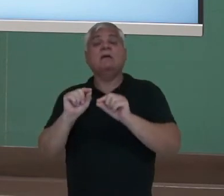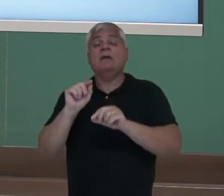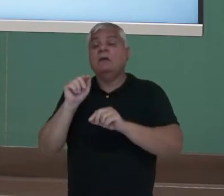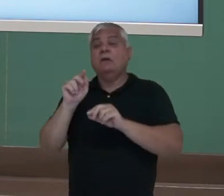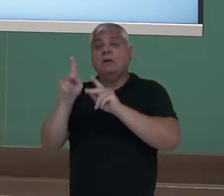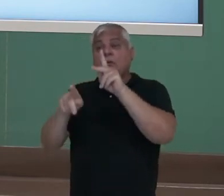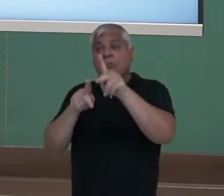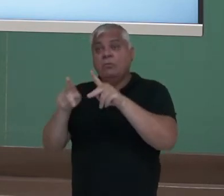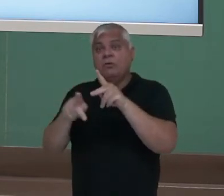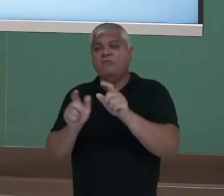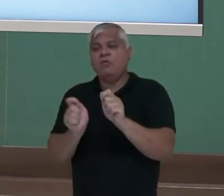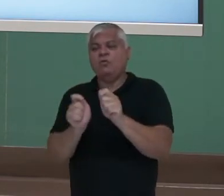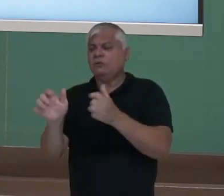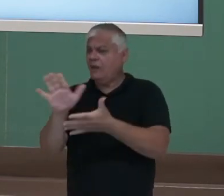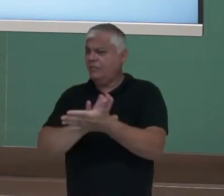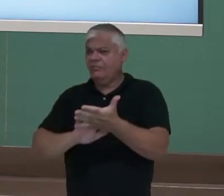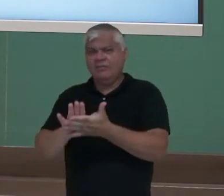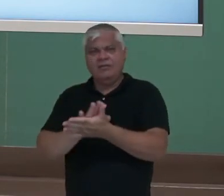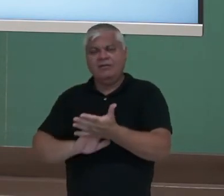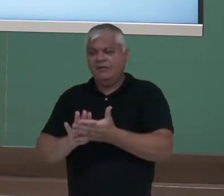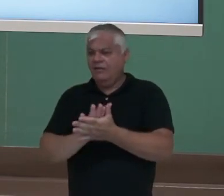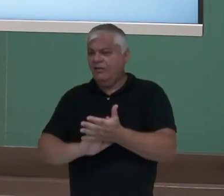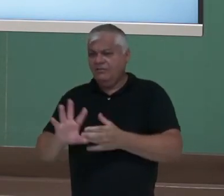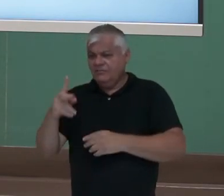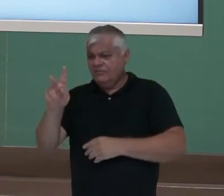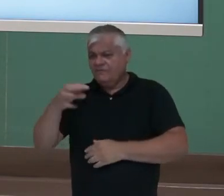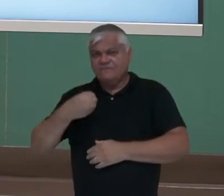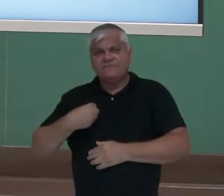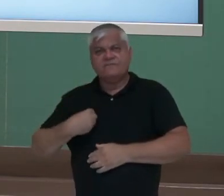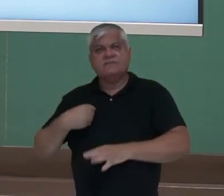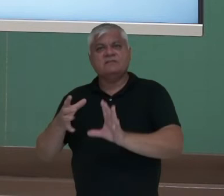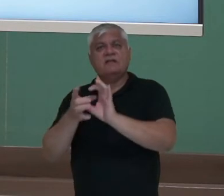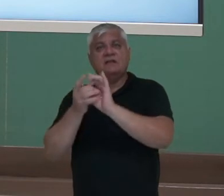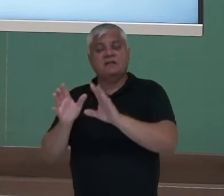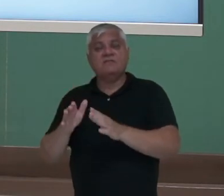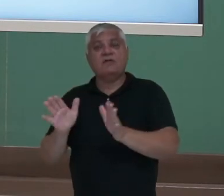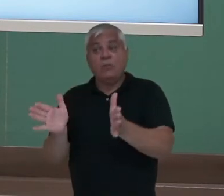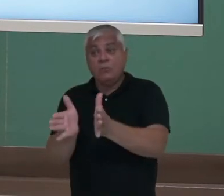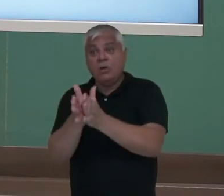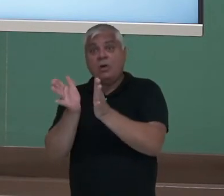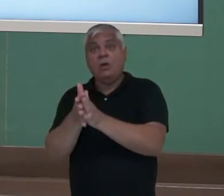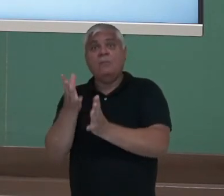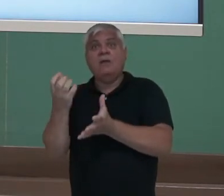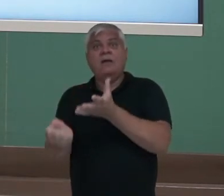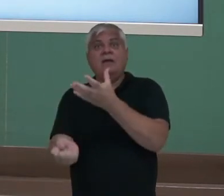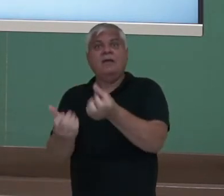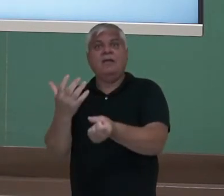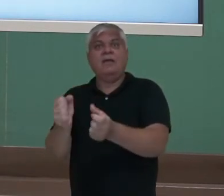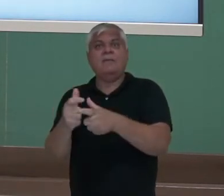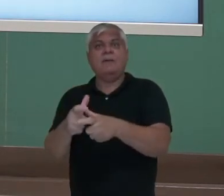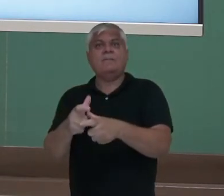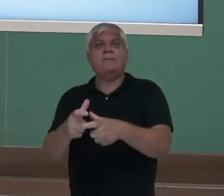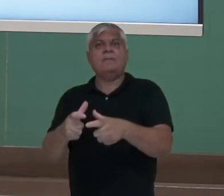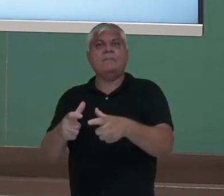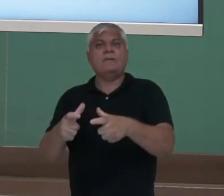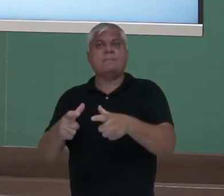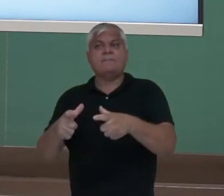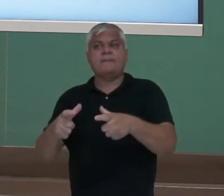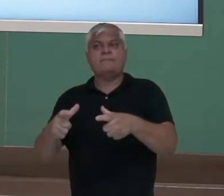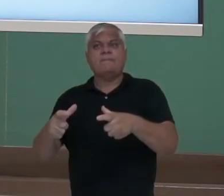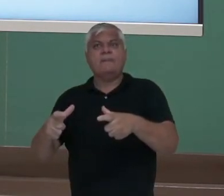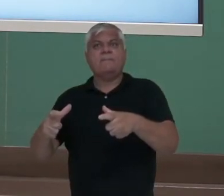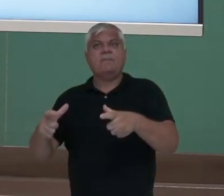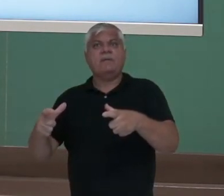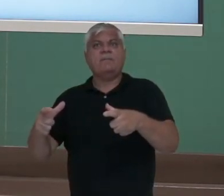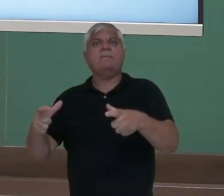passavam a controlar os plebeus. Então, dentro da população mais pobre, o cristianismo vai ficando cada vez